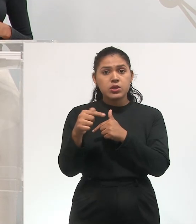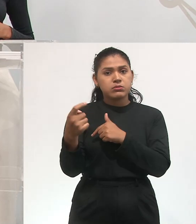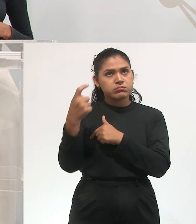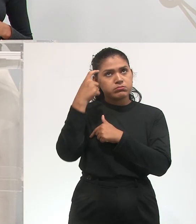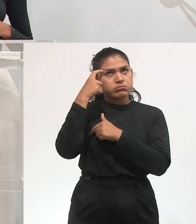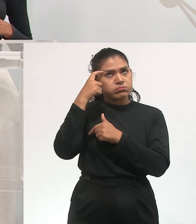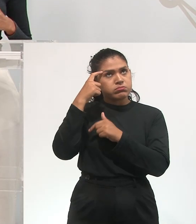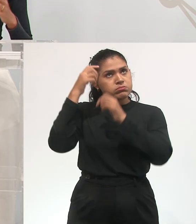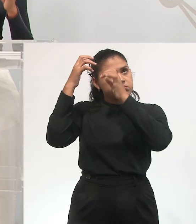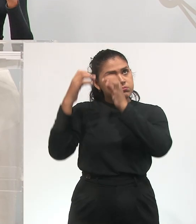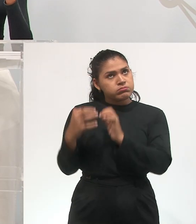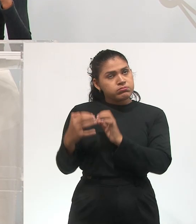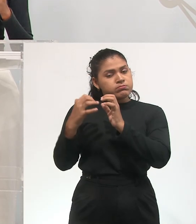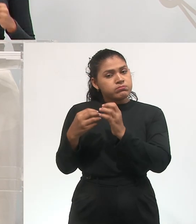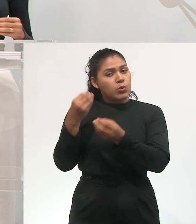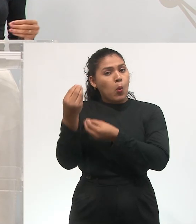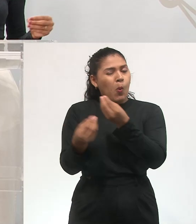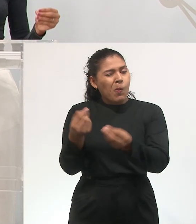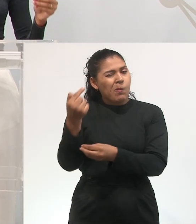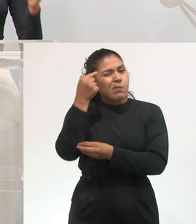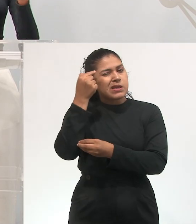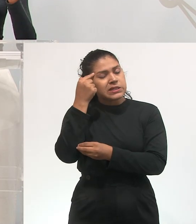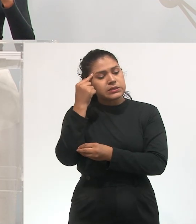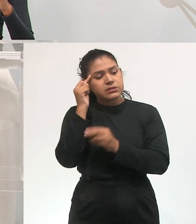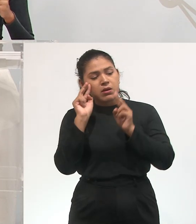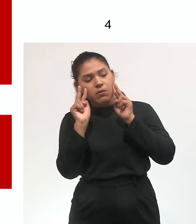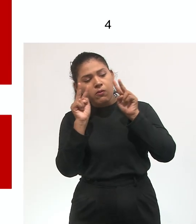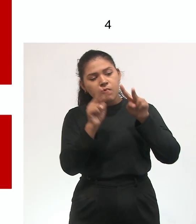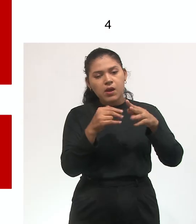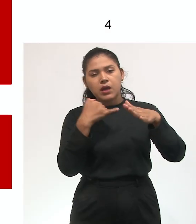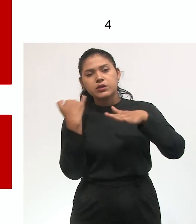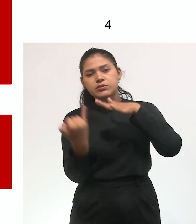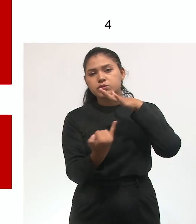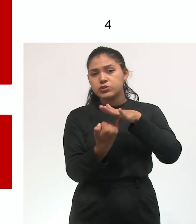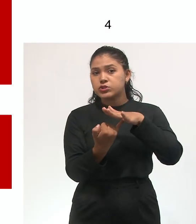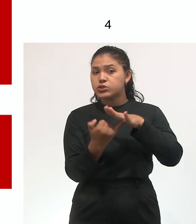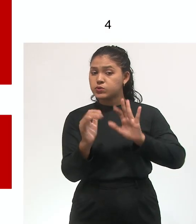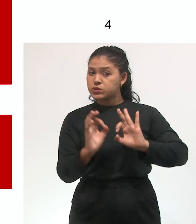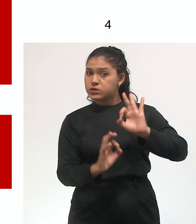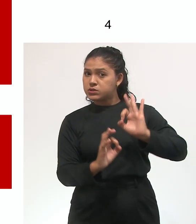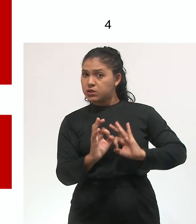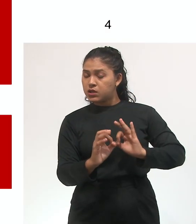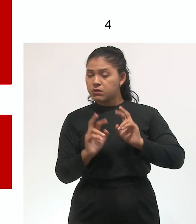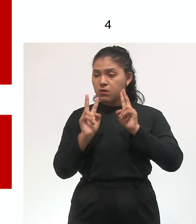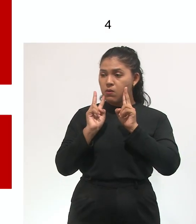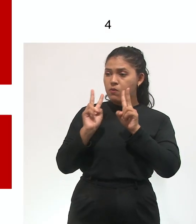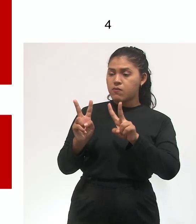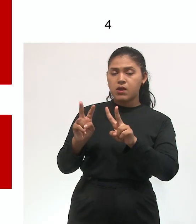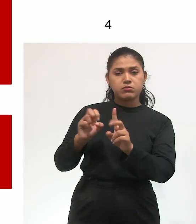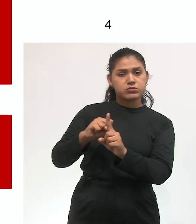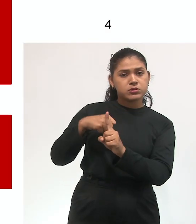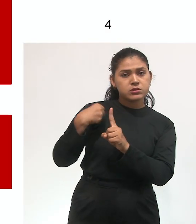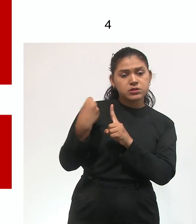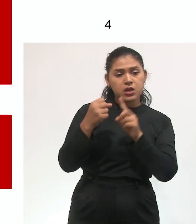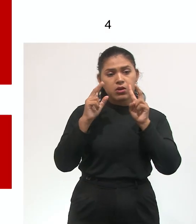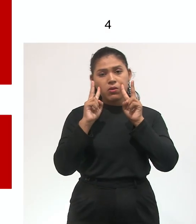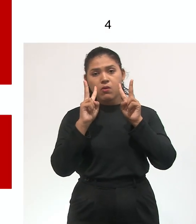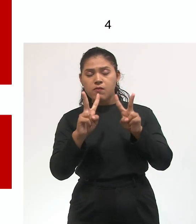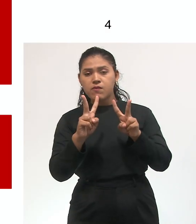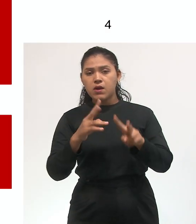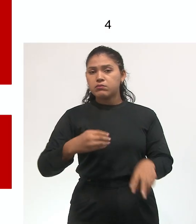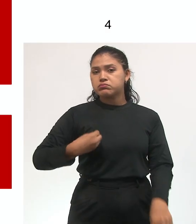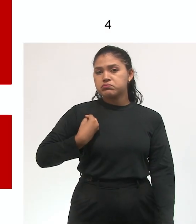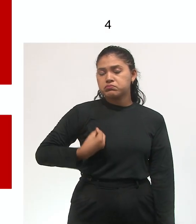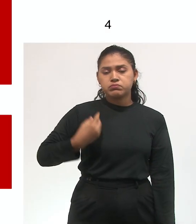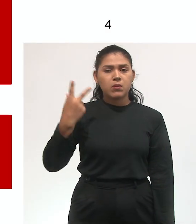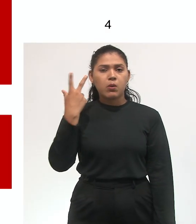de pensar, né? A nossa forma como as instituições estarão organizadas. Então, são as relações de